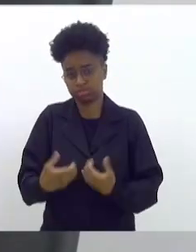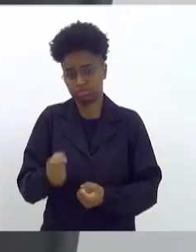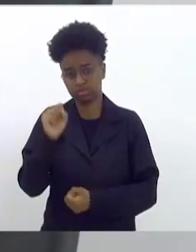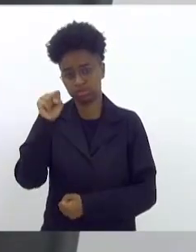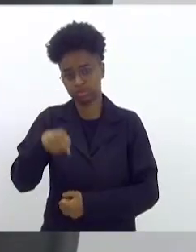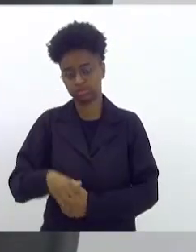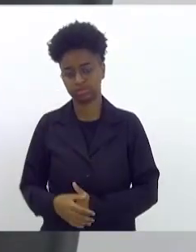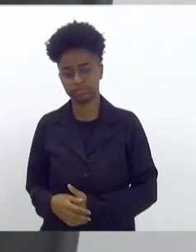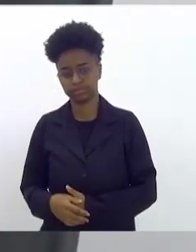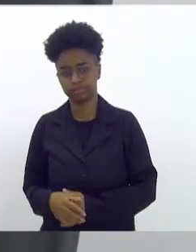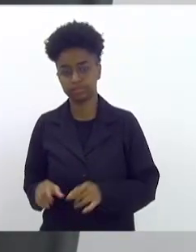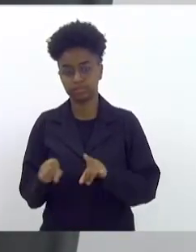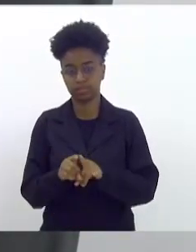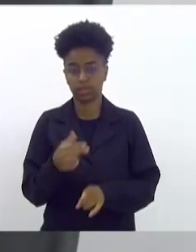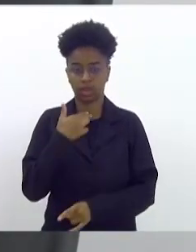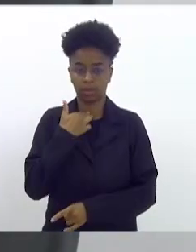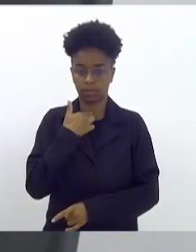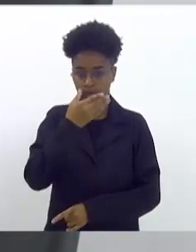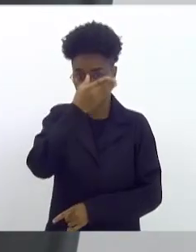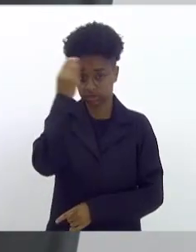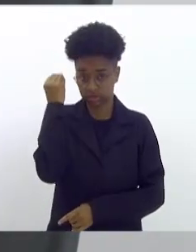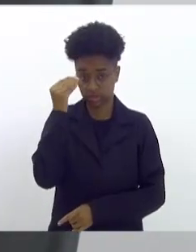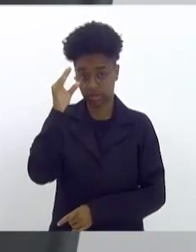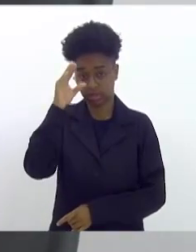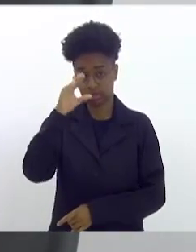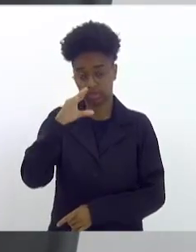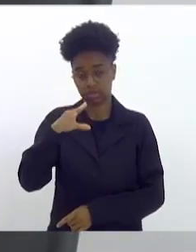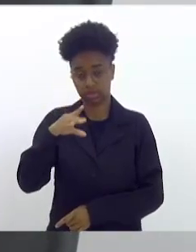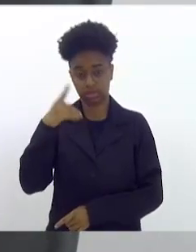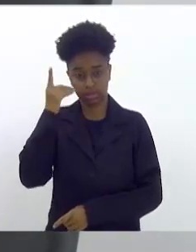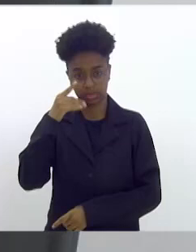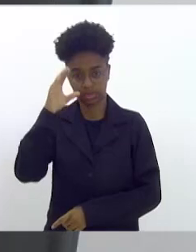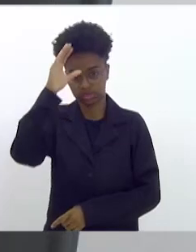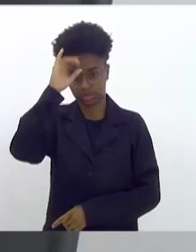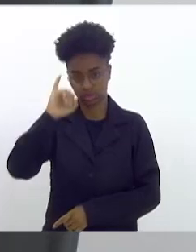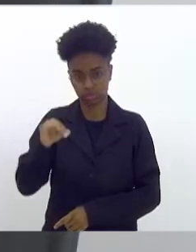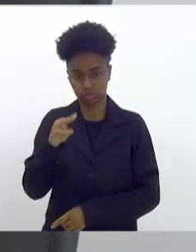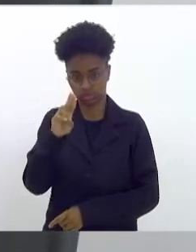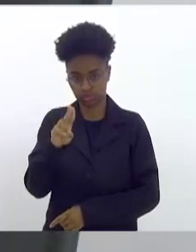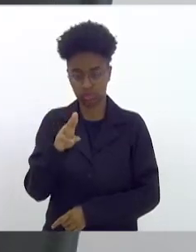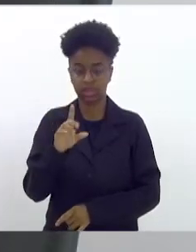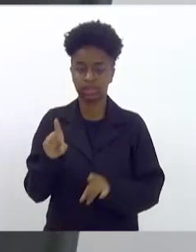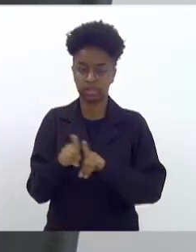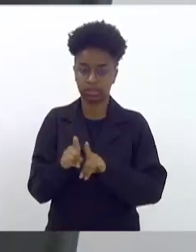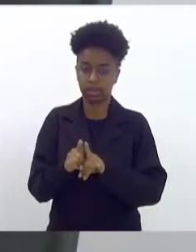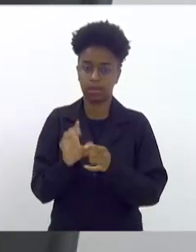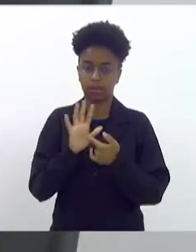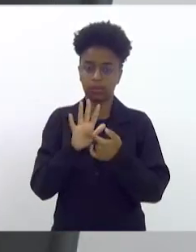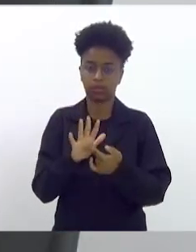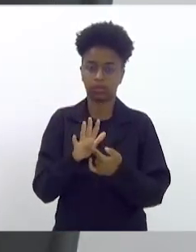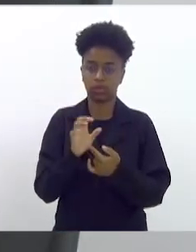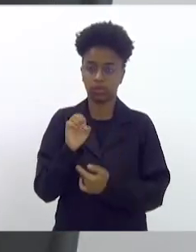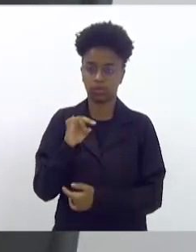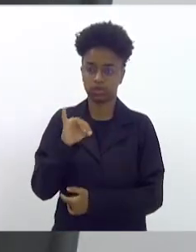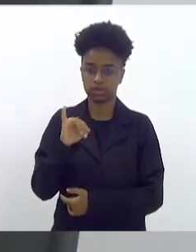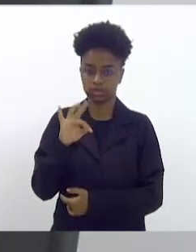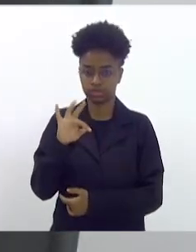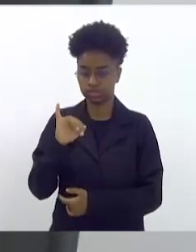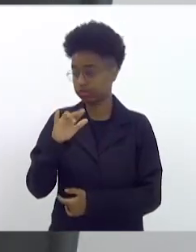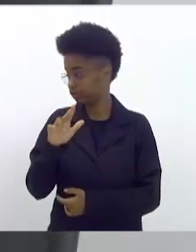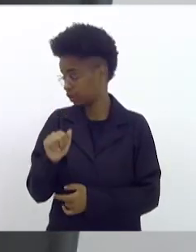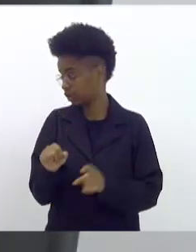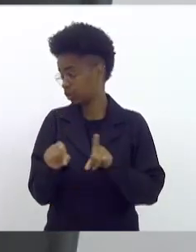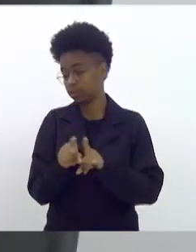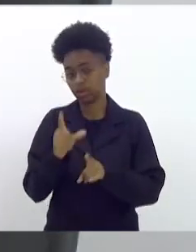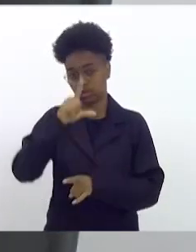E não esquecendo que a deputada Tia Ju fez também a sugestão da oitiva de uma vítima, o deputado Luiz Paulo